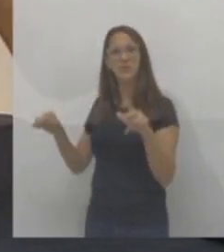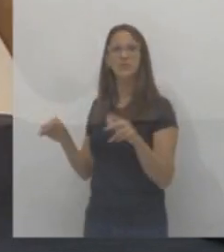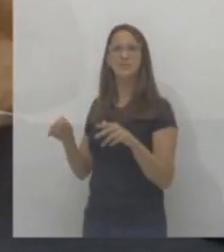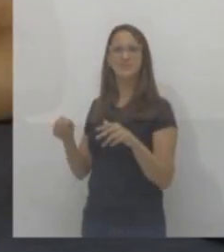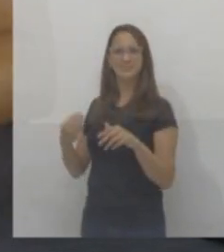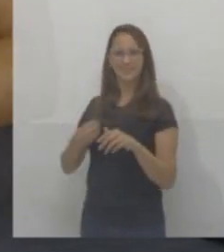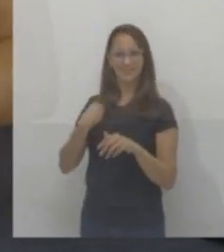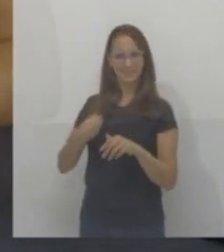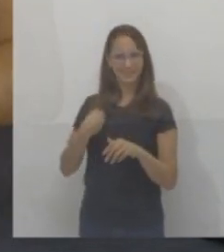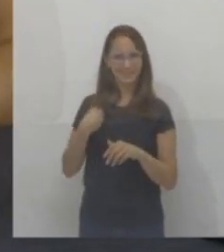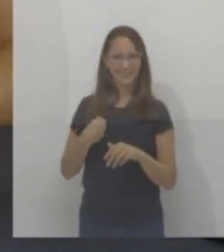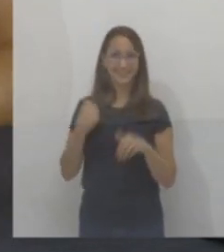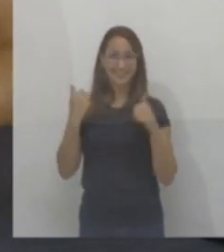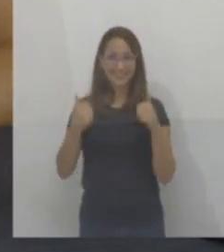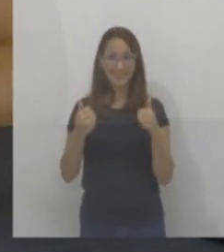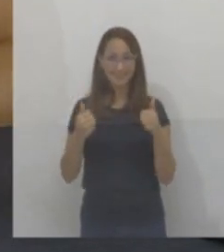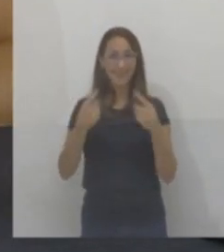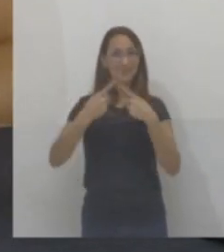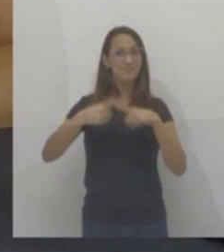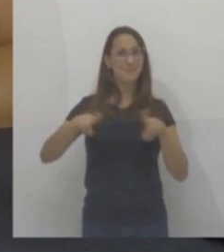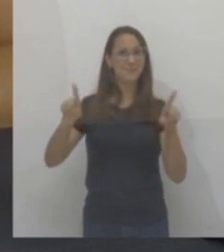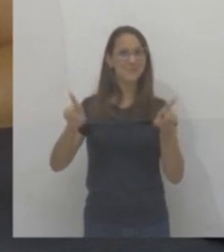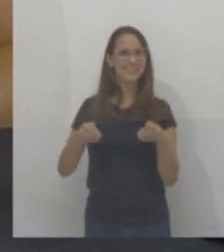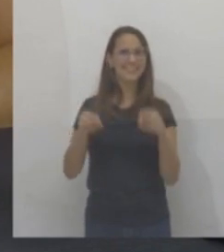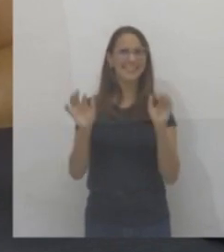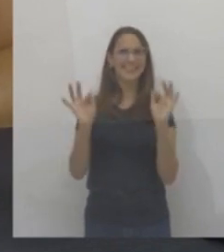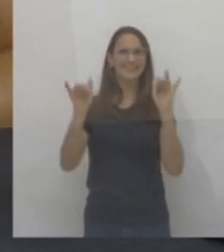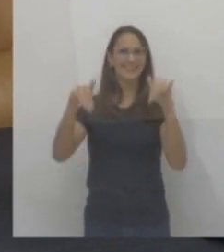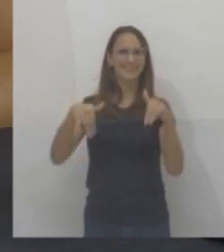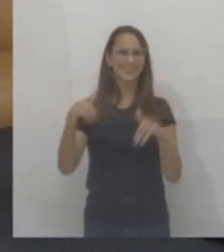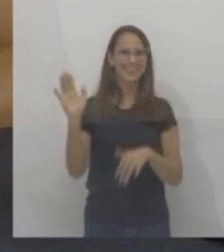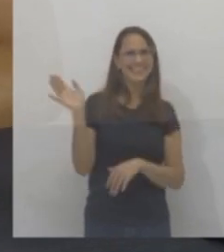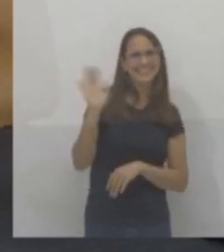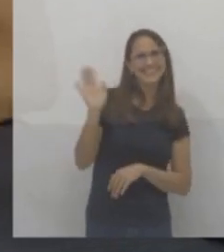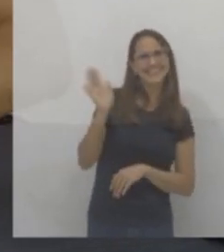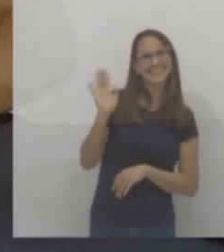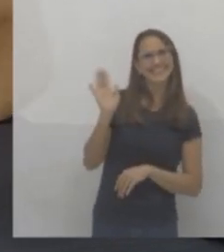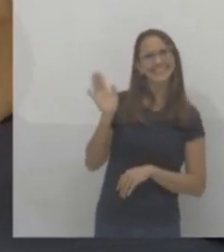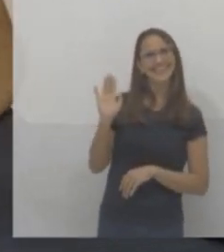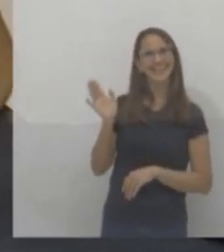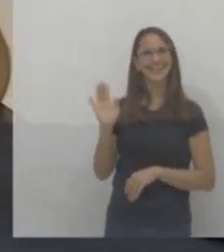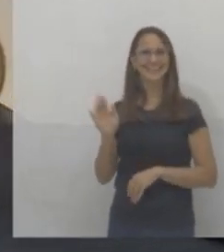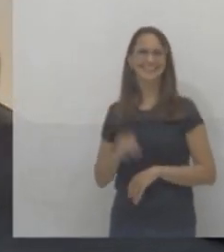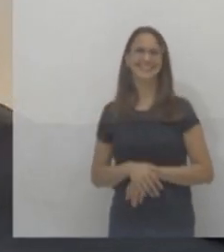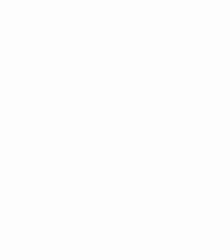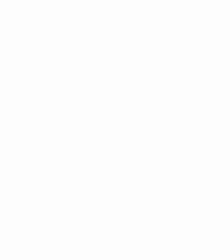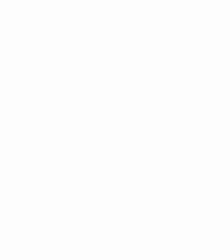que o nosso aprendizado é uma história sem fim. Bye, bye, galera. See you next class.